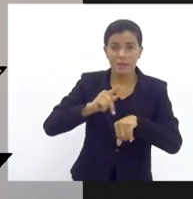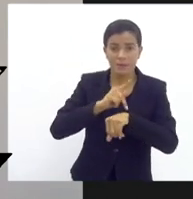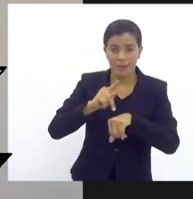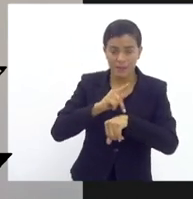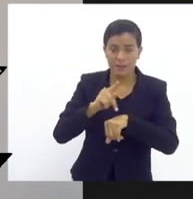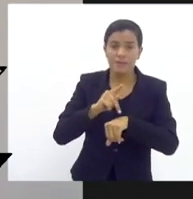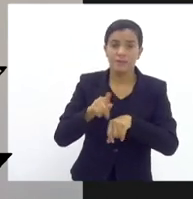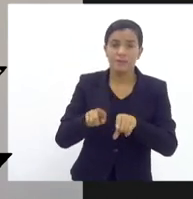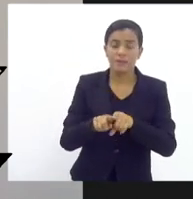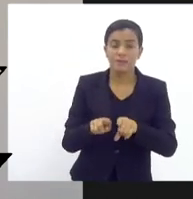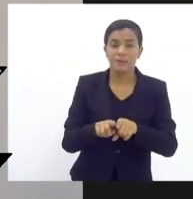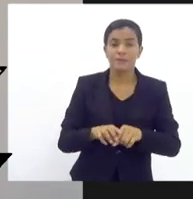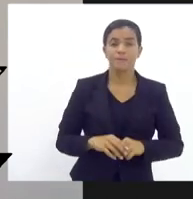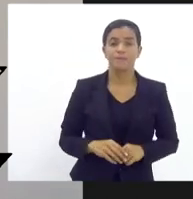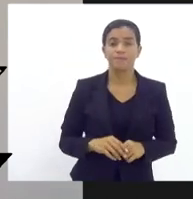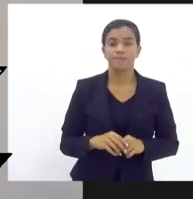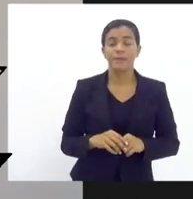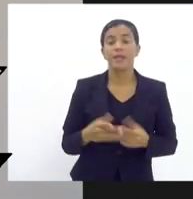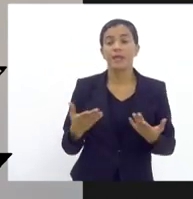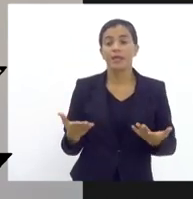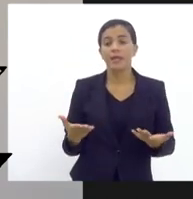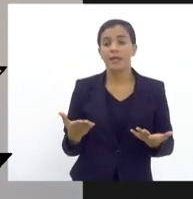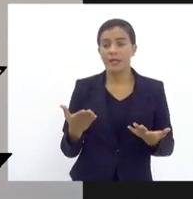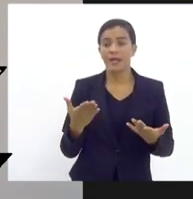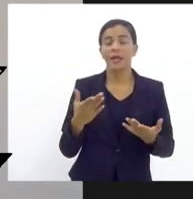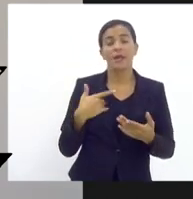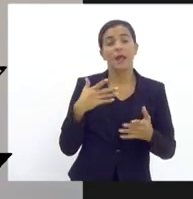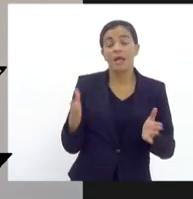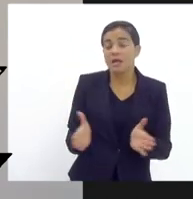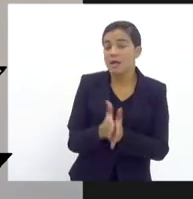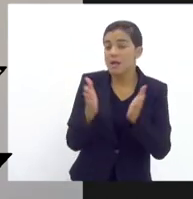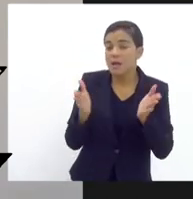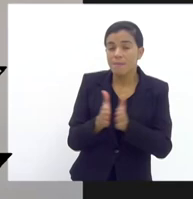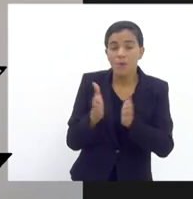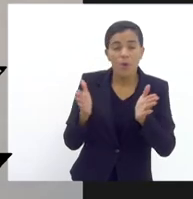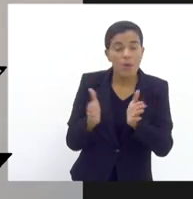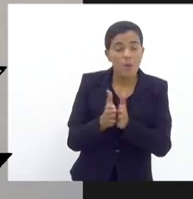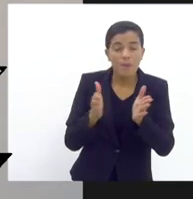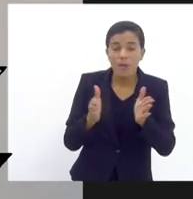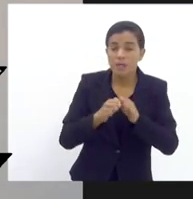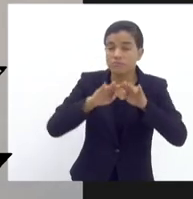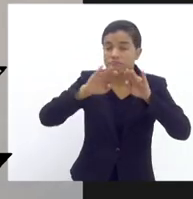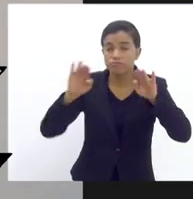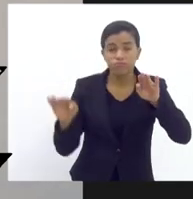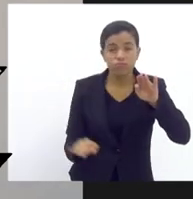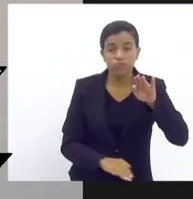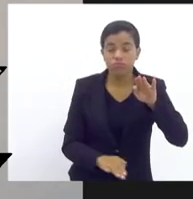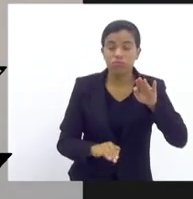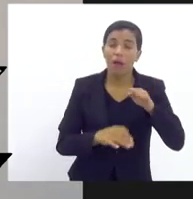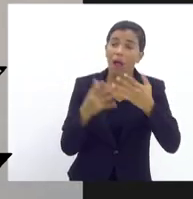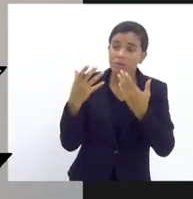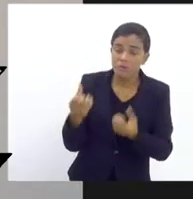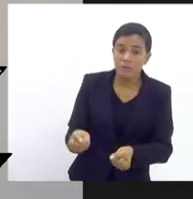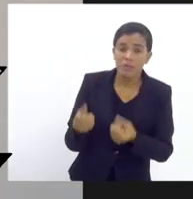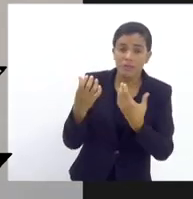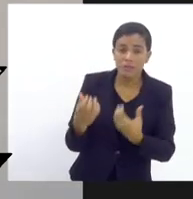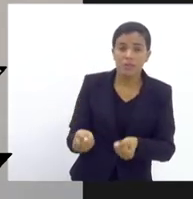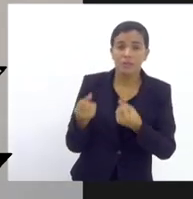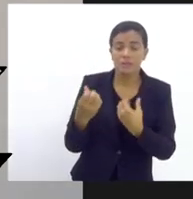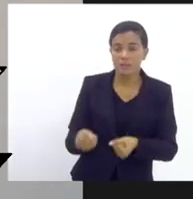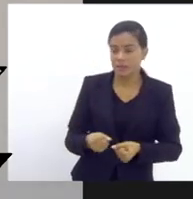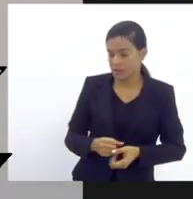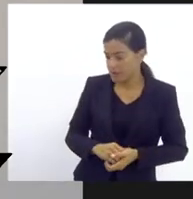e a causa Justamente a extrema pobreza né a pessoa se submete ao emprego emprego insalubre né